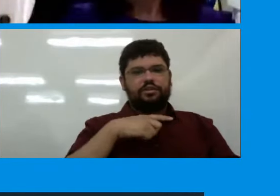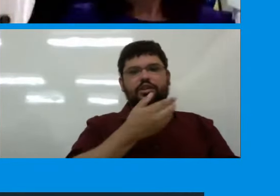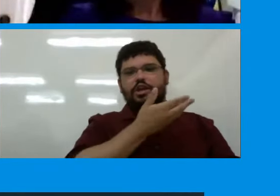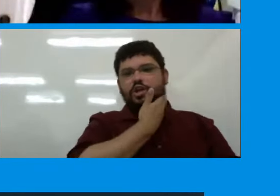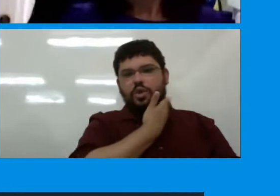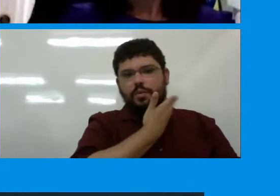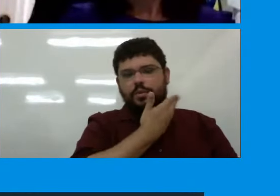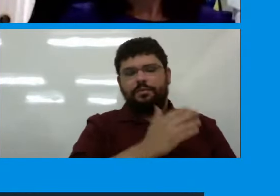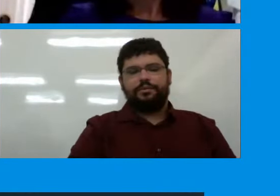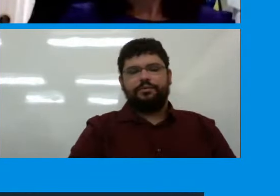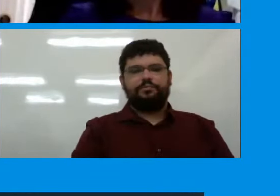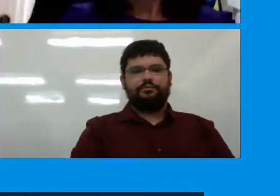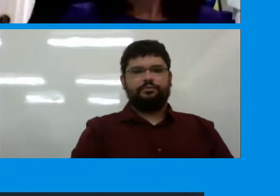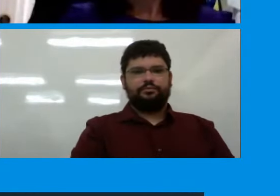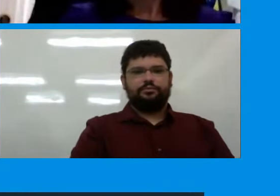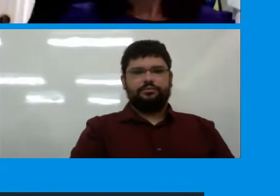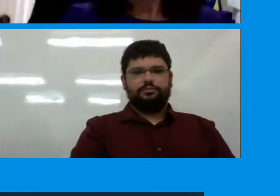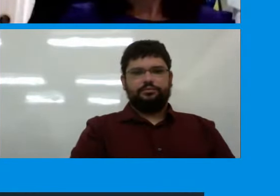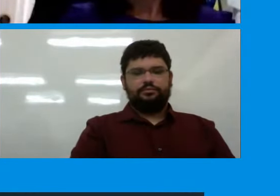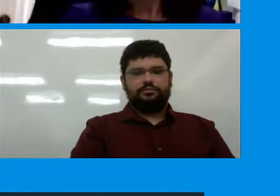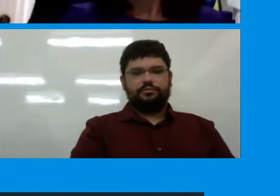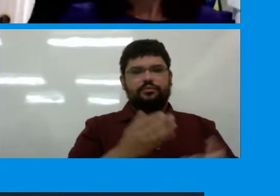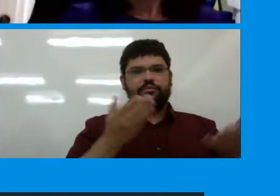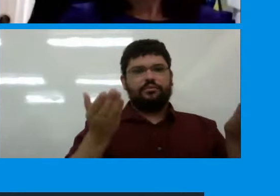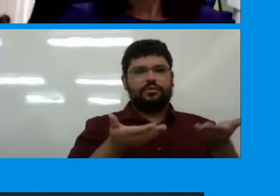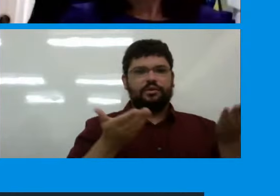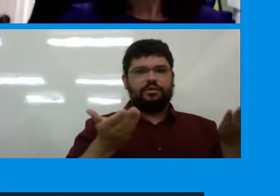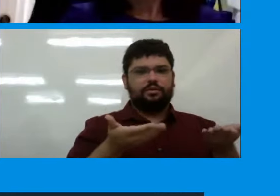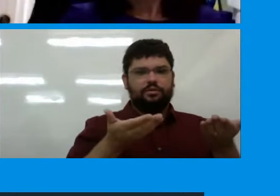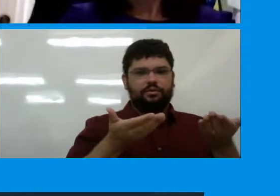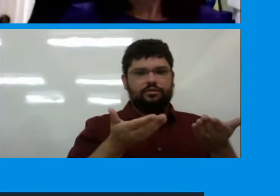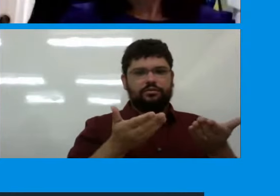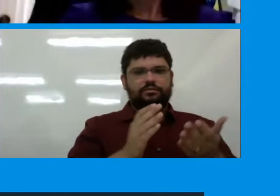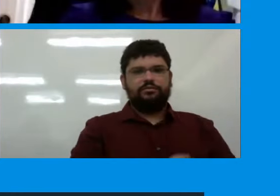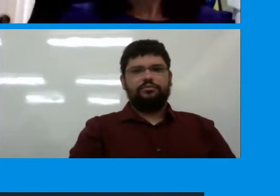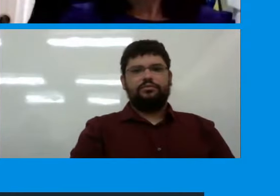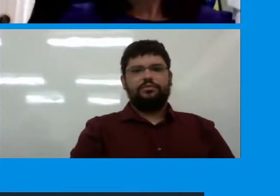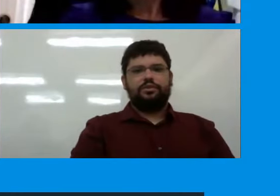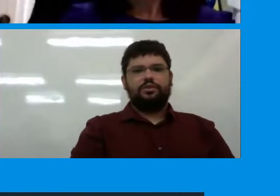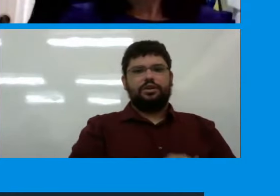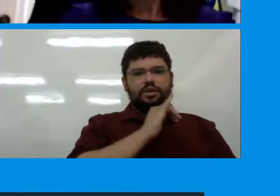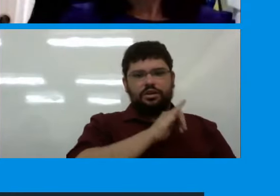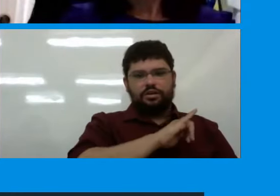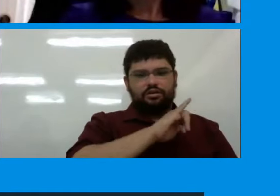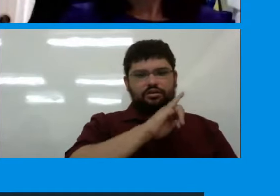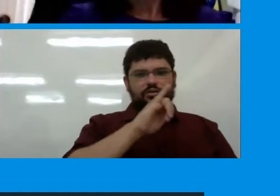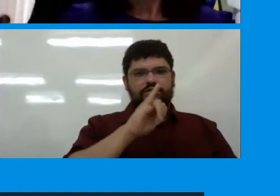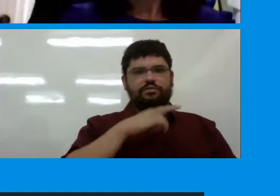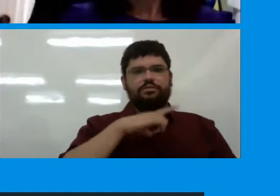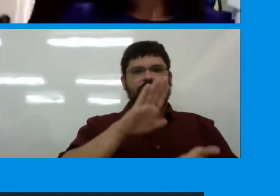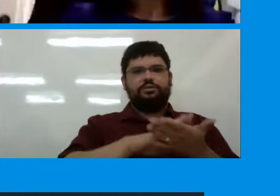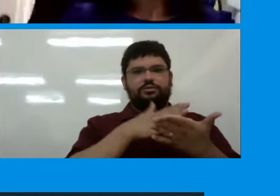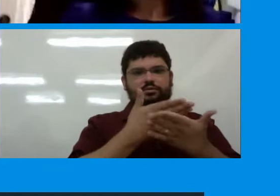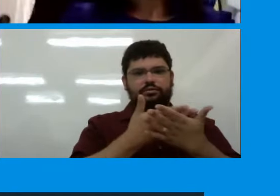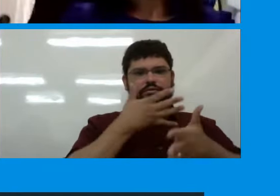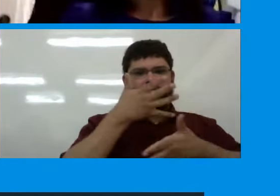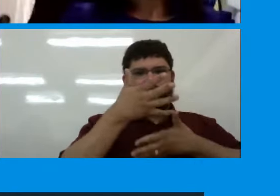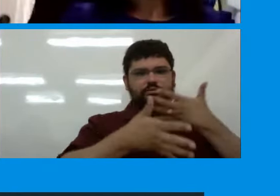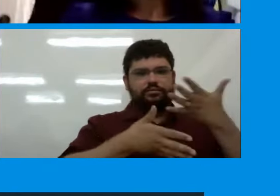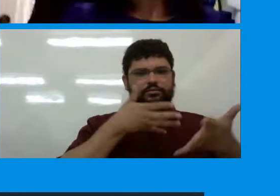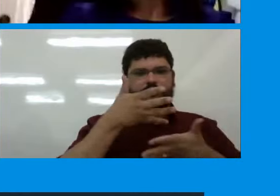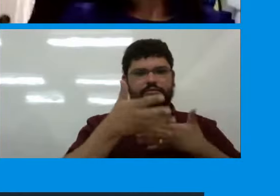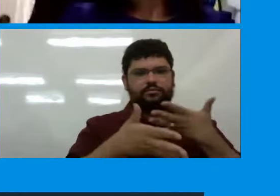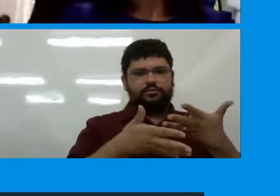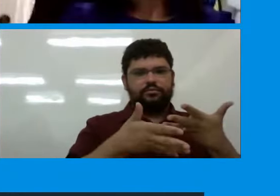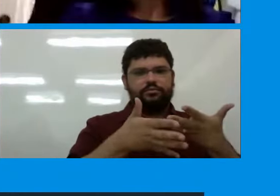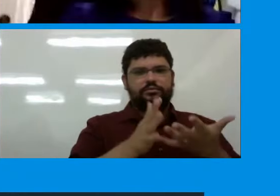a palestra. Nesse momento, registramos que a interpretação em Libras desta palestra